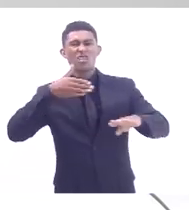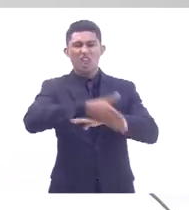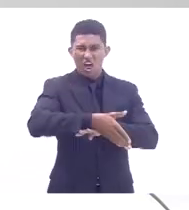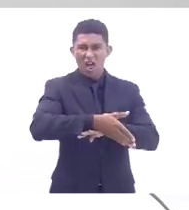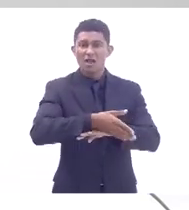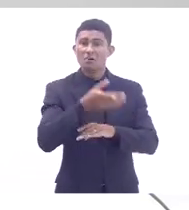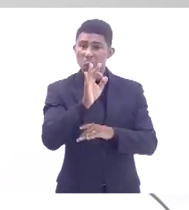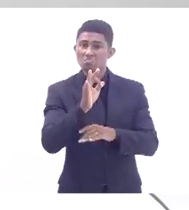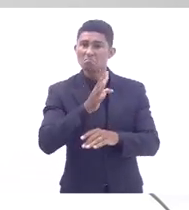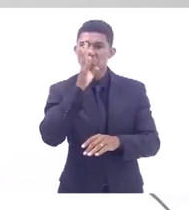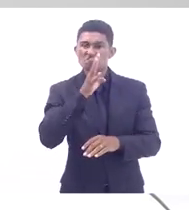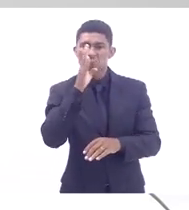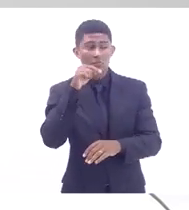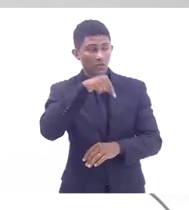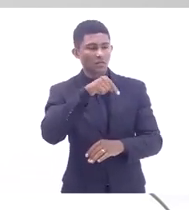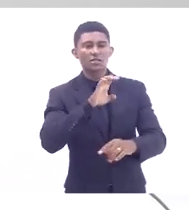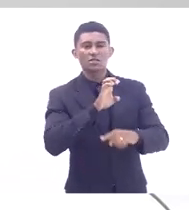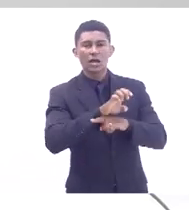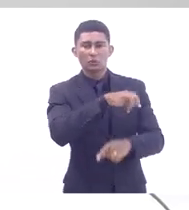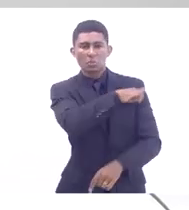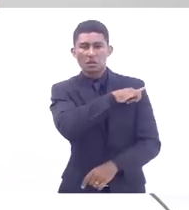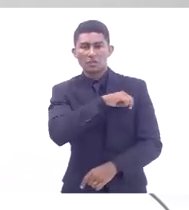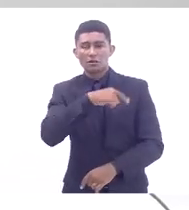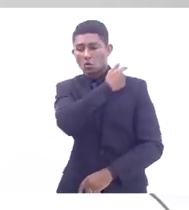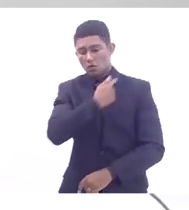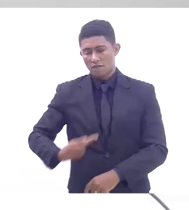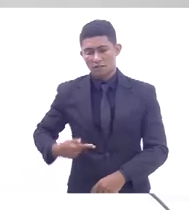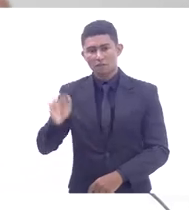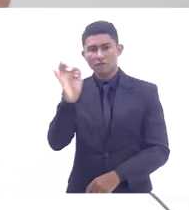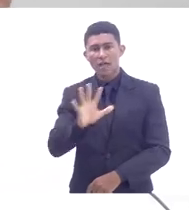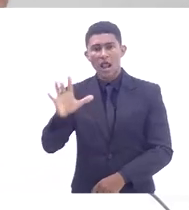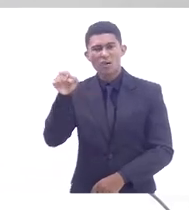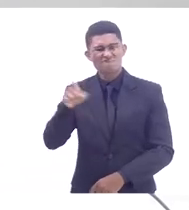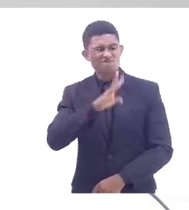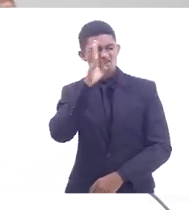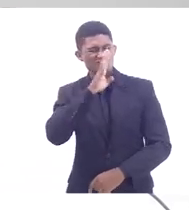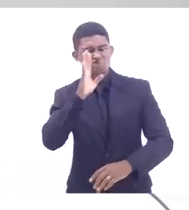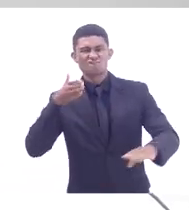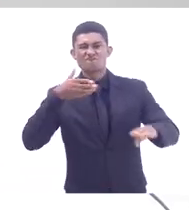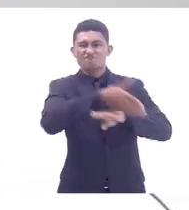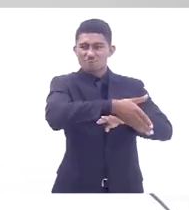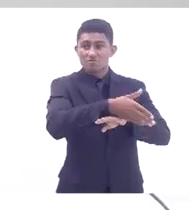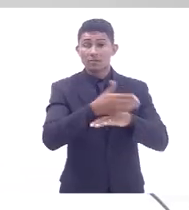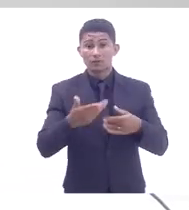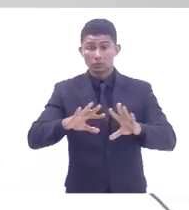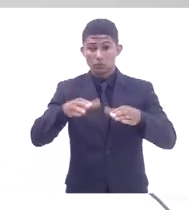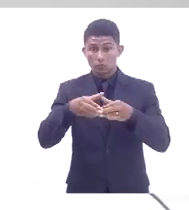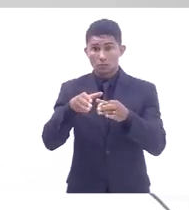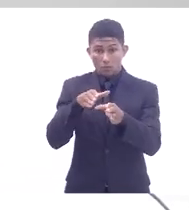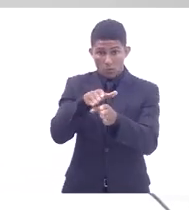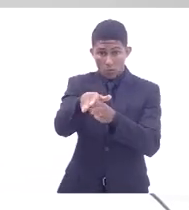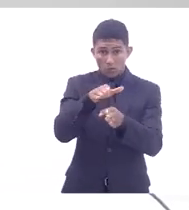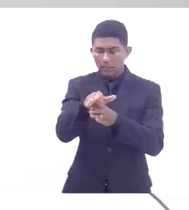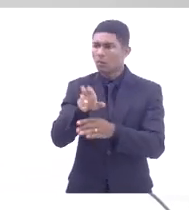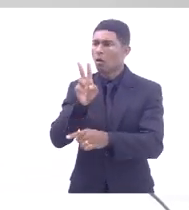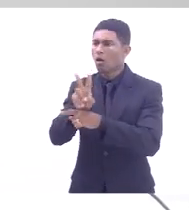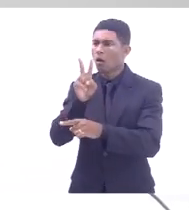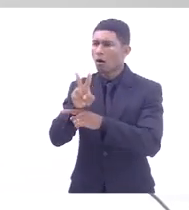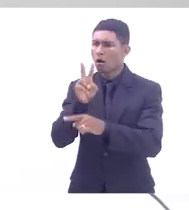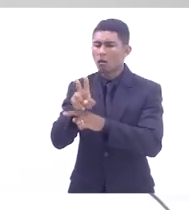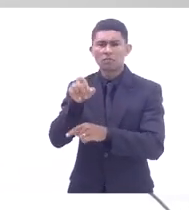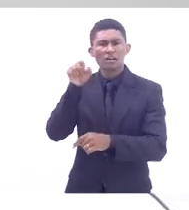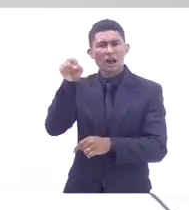declarada a administração pública do Estado de Janeiro em que por exemplo um conselho que o conselho de supervisão do regime de apuração fiscal